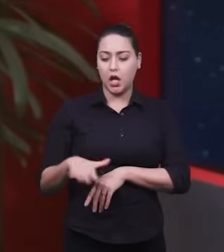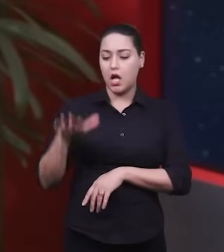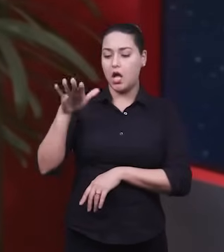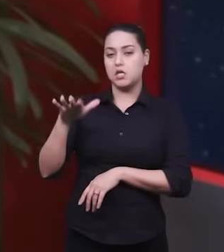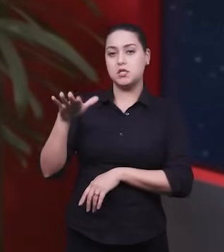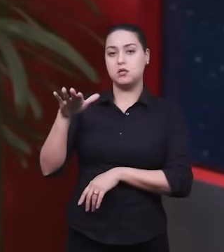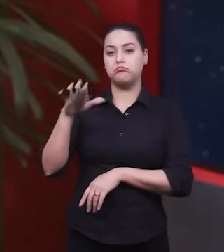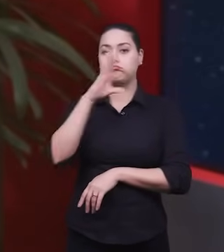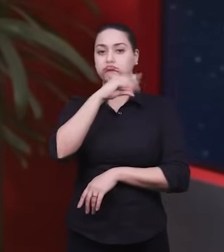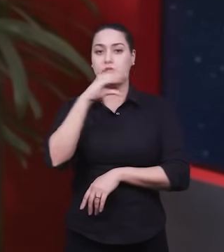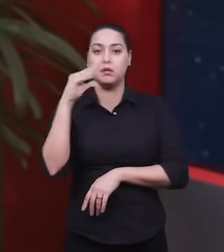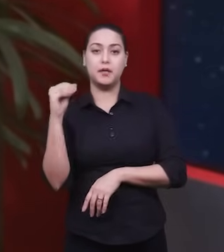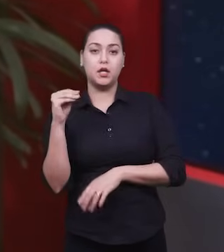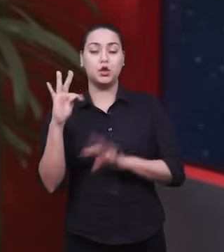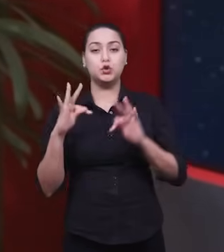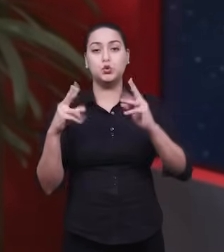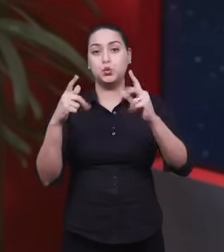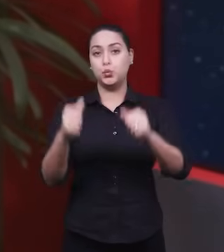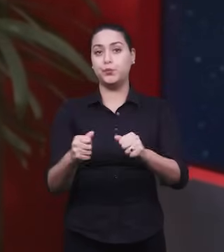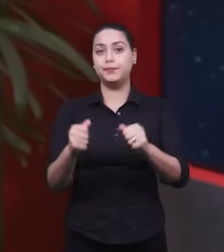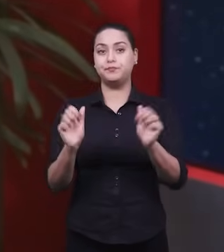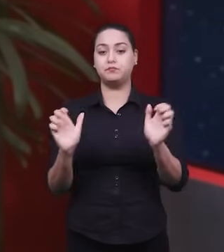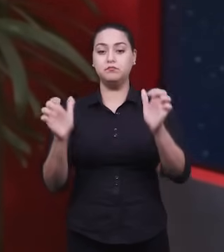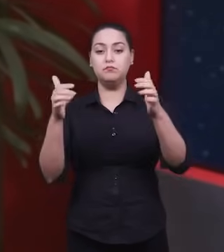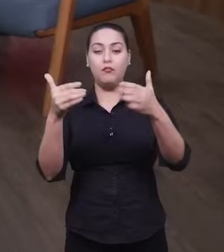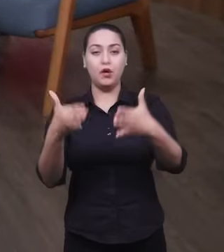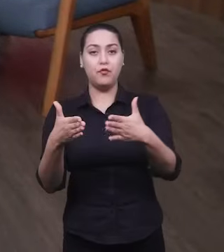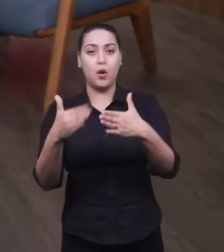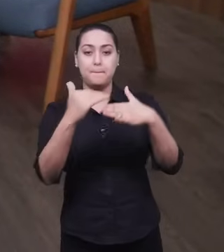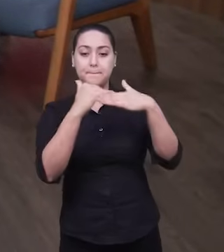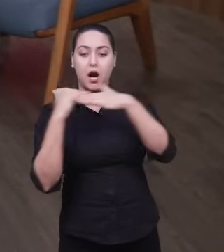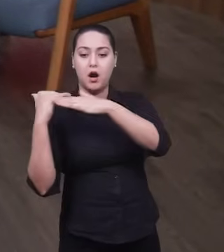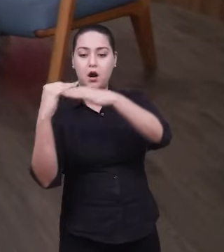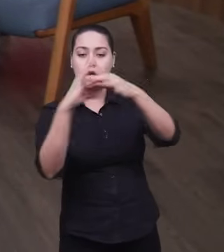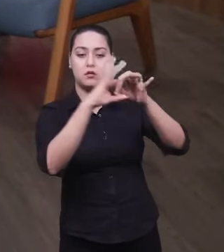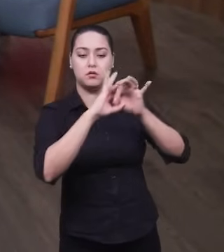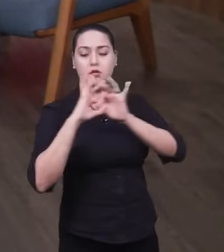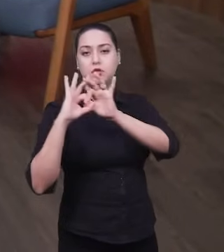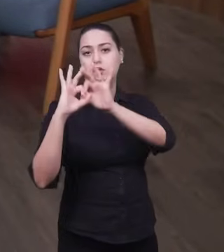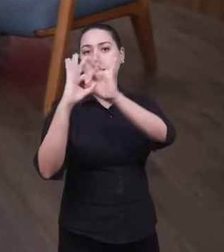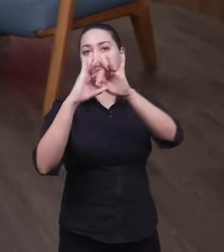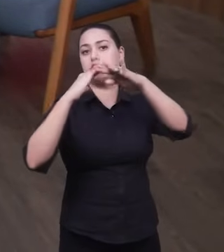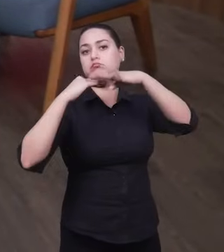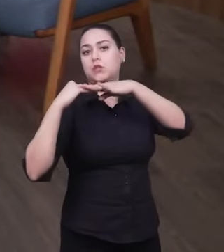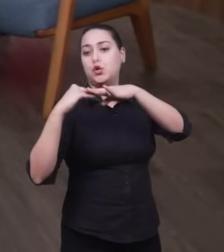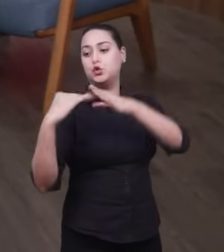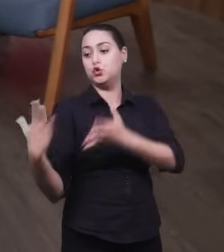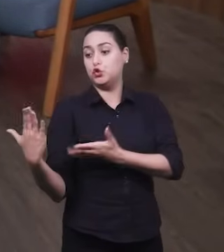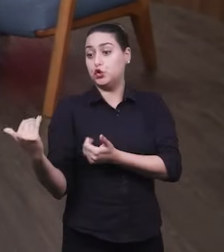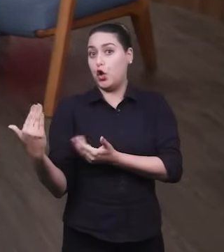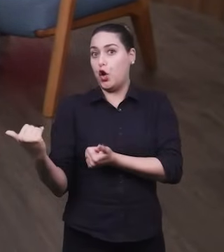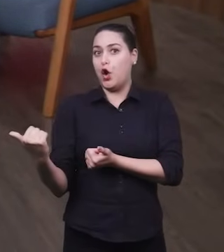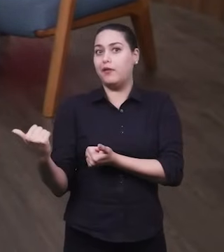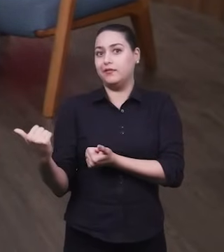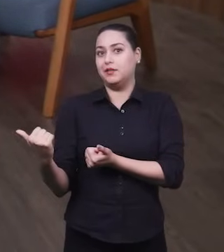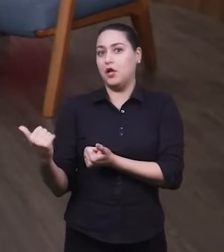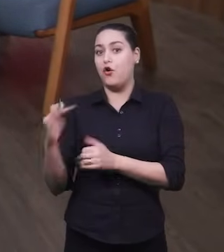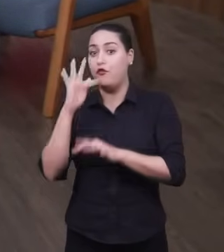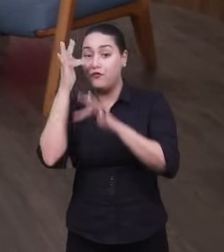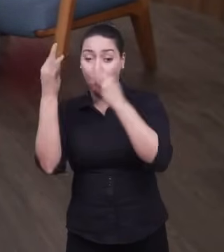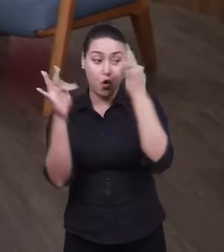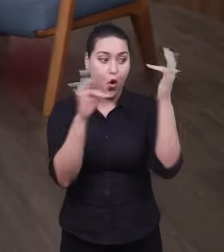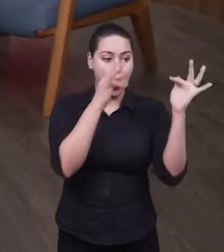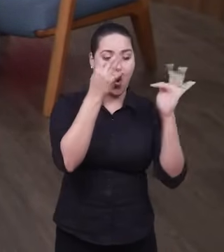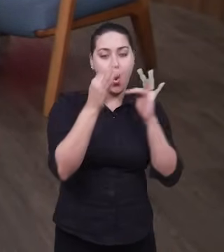né, das classes. As senhoras, agora a pergunta da semana é essa. Está todo mundo, porque o povo... Os jovens. O povo está